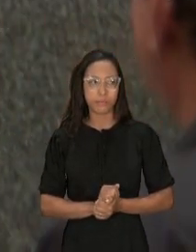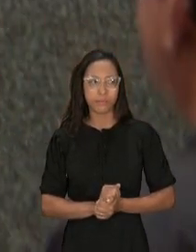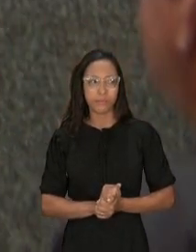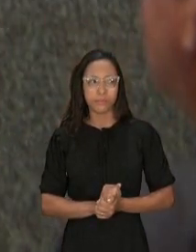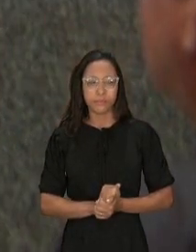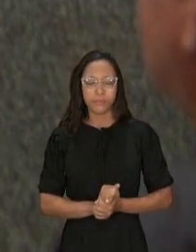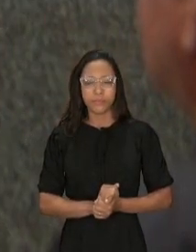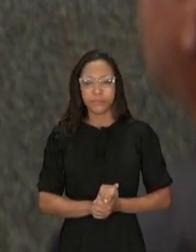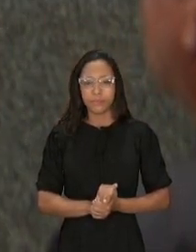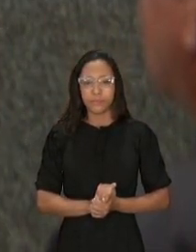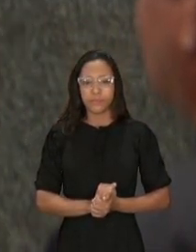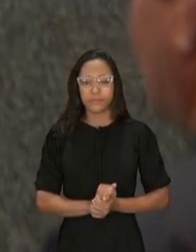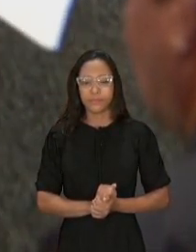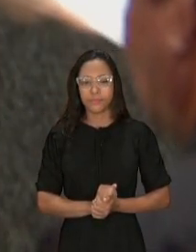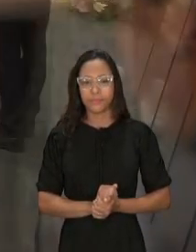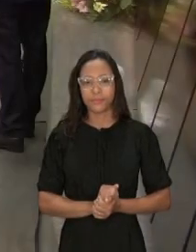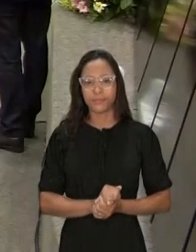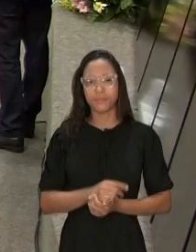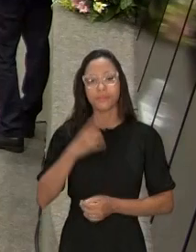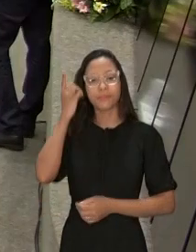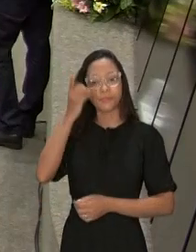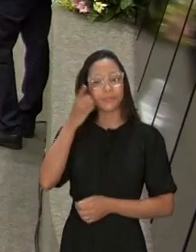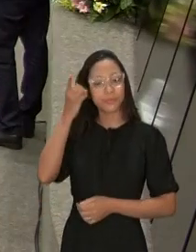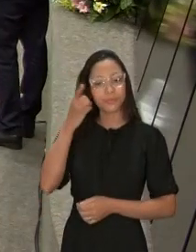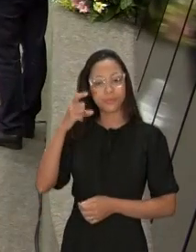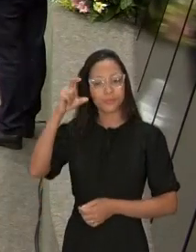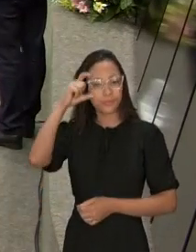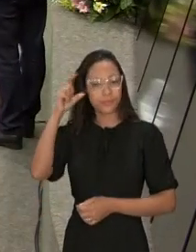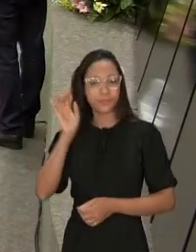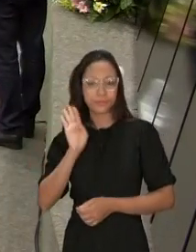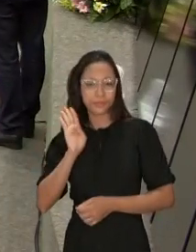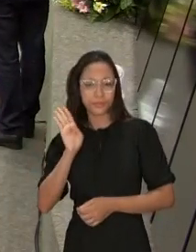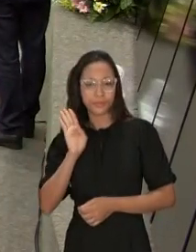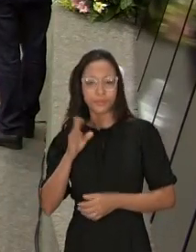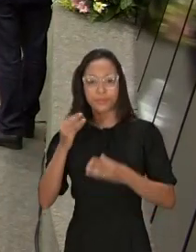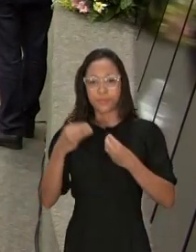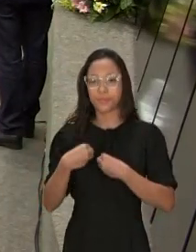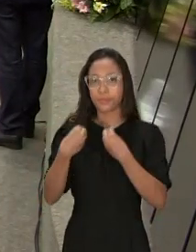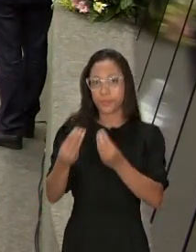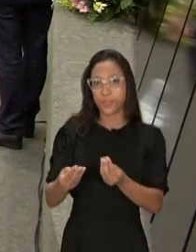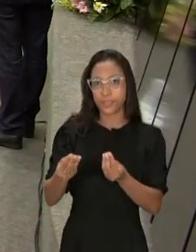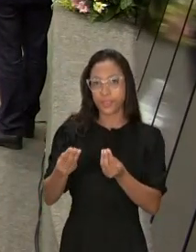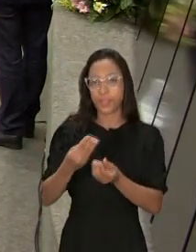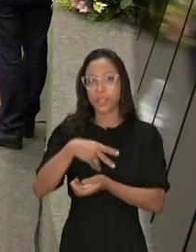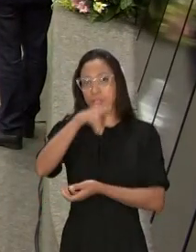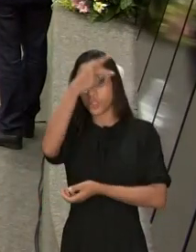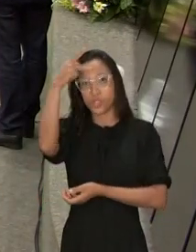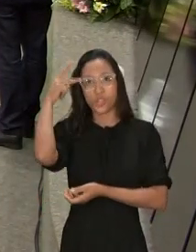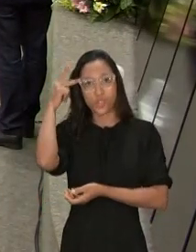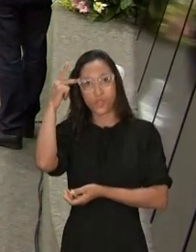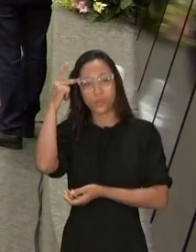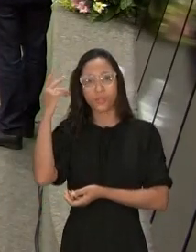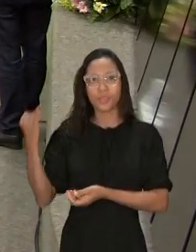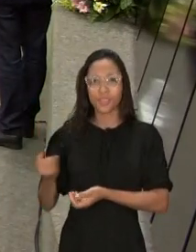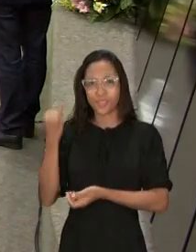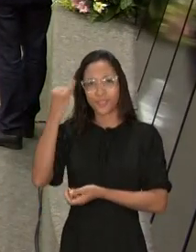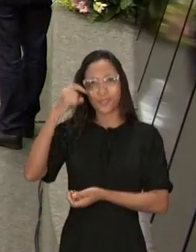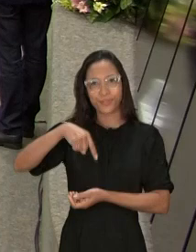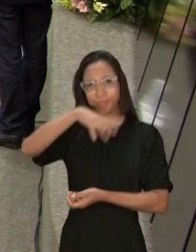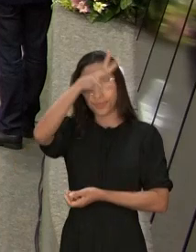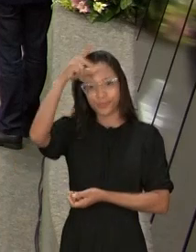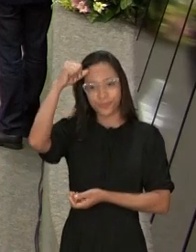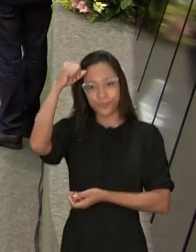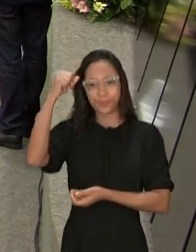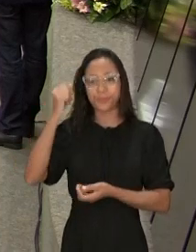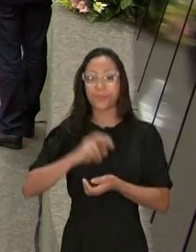O deputado Eduardo Botelho fará entrega do título de cidadão mato-grossense. O título de cidadão mato-grossense